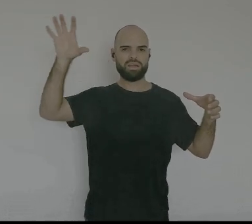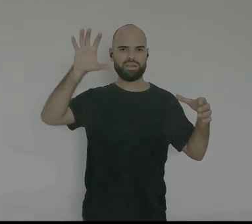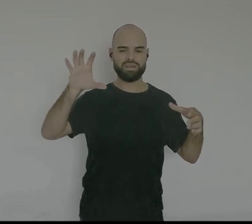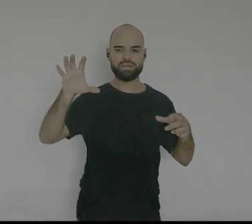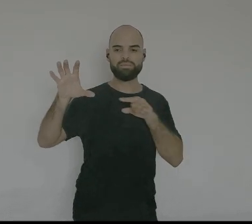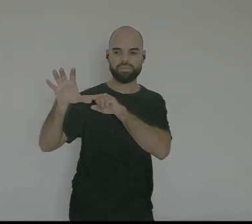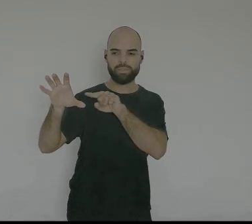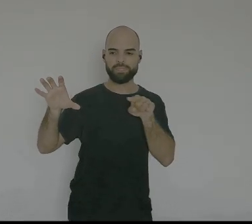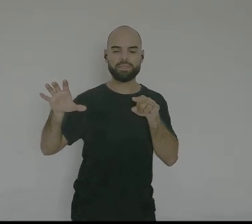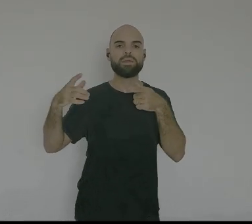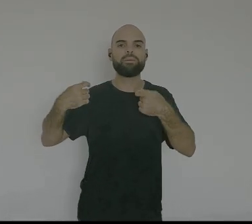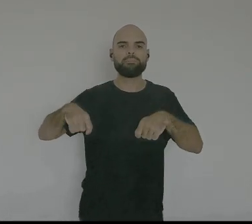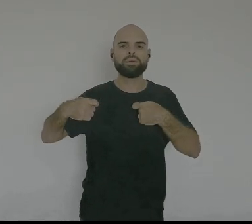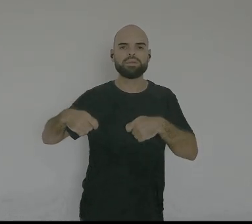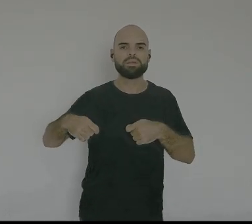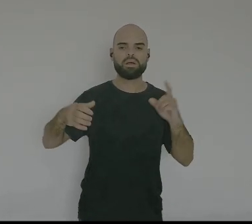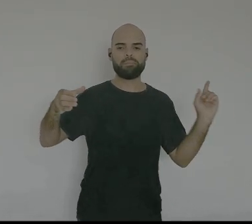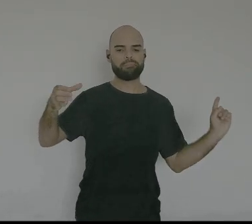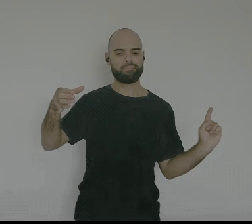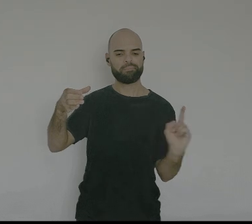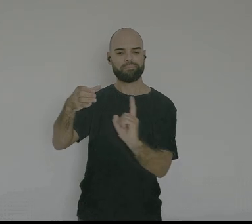funcione bem na perspectiva rede,